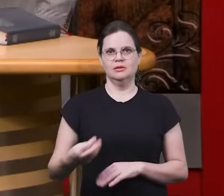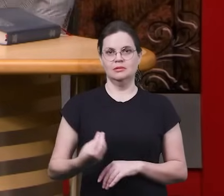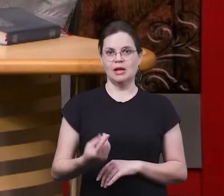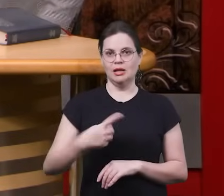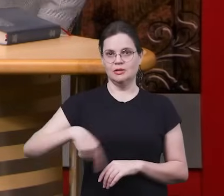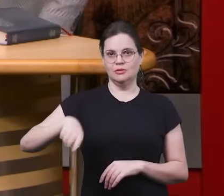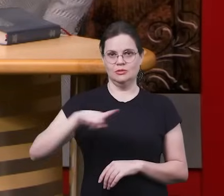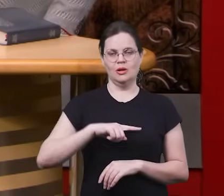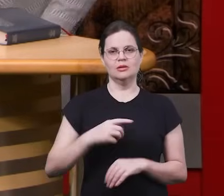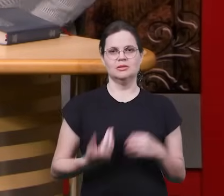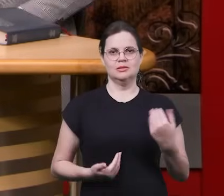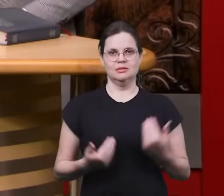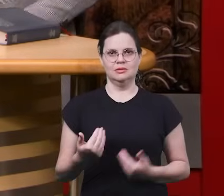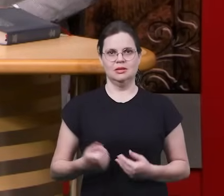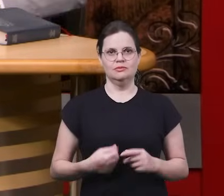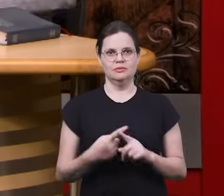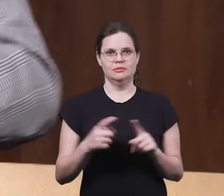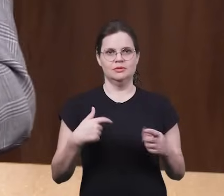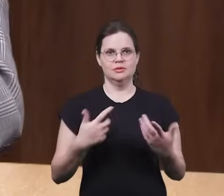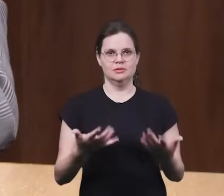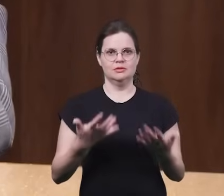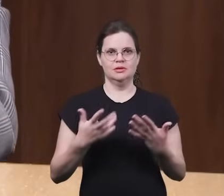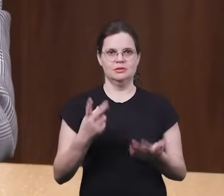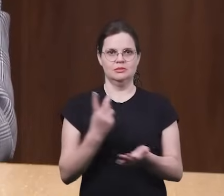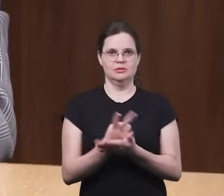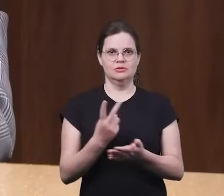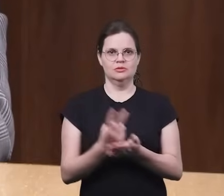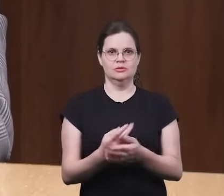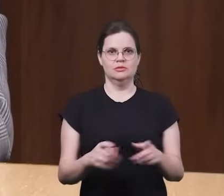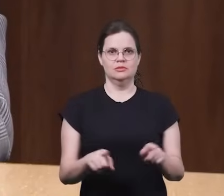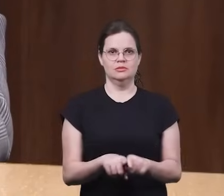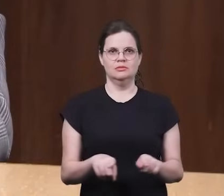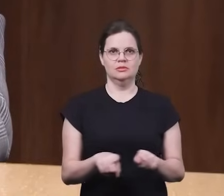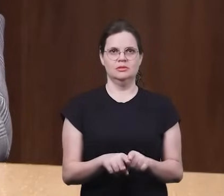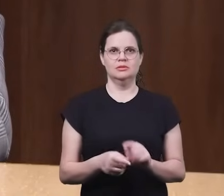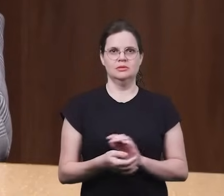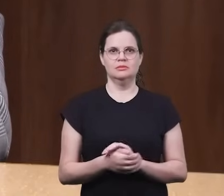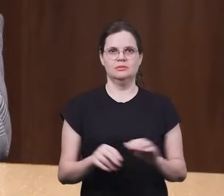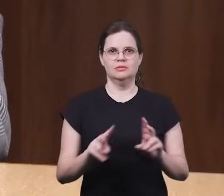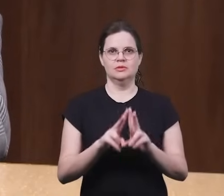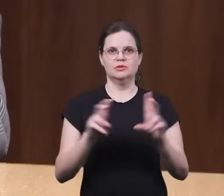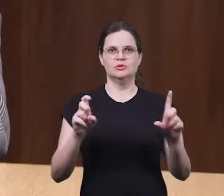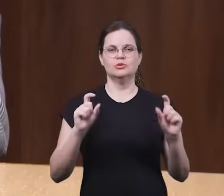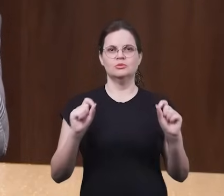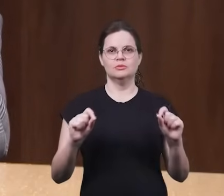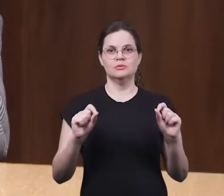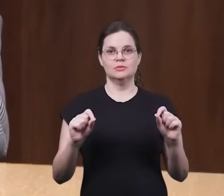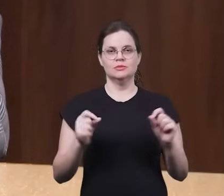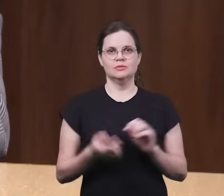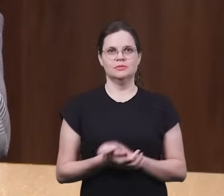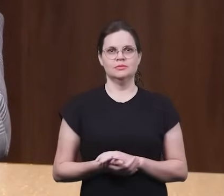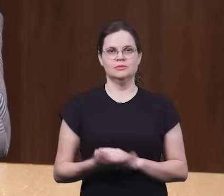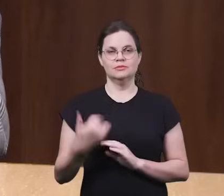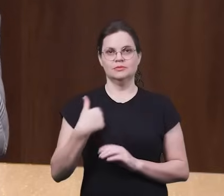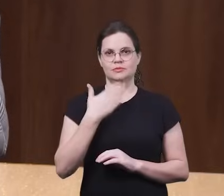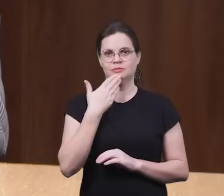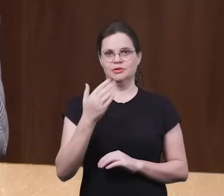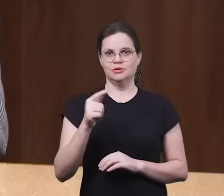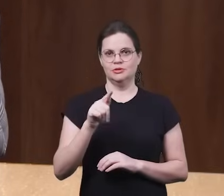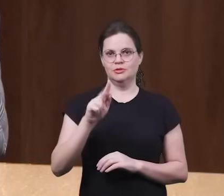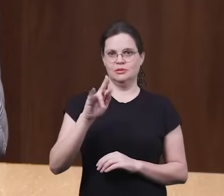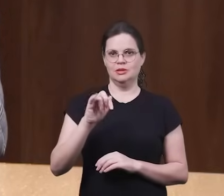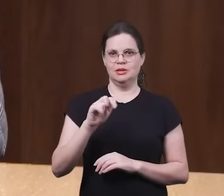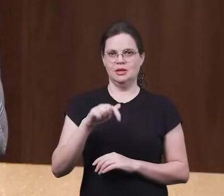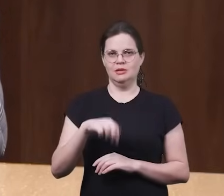a vida da igreja. Mas eu queria continuar ainda dentro desse assunto, agora voltar aqui para o